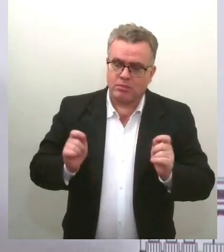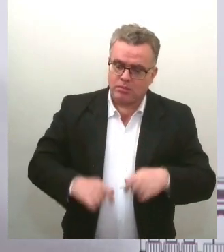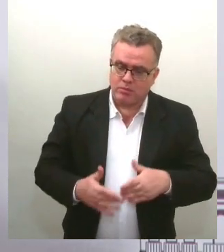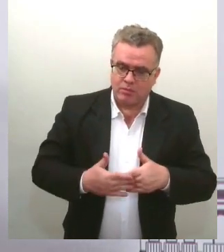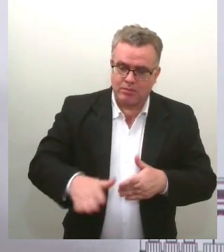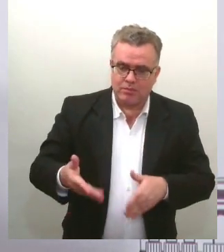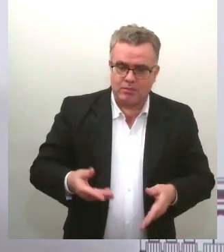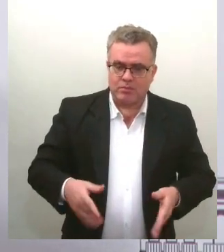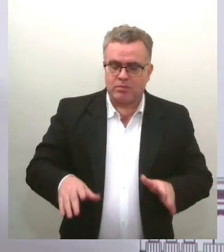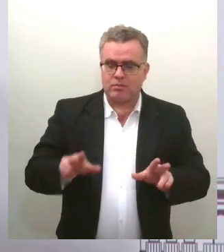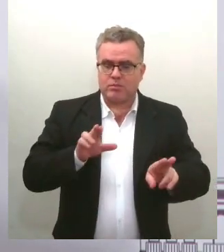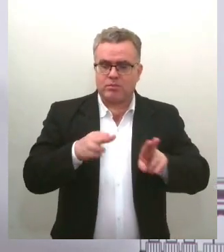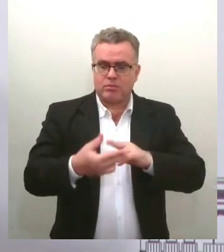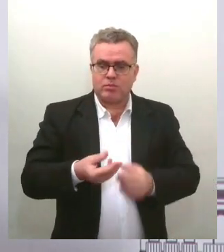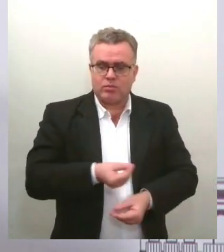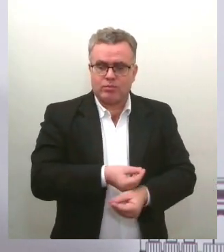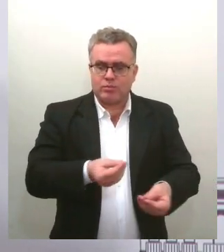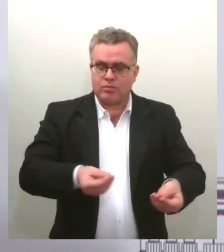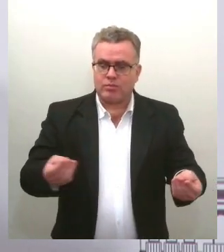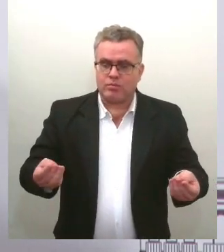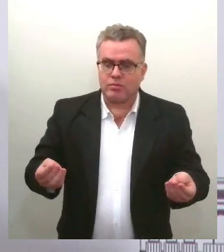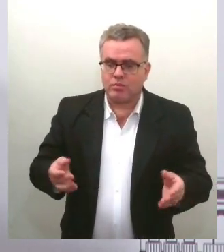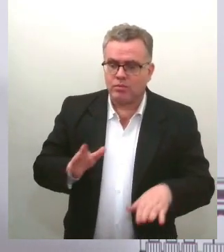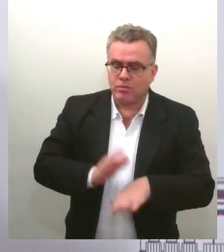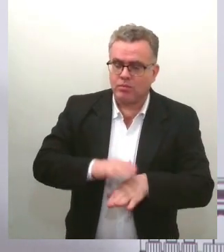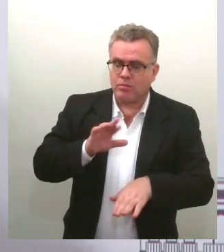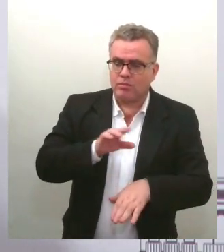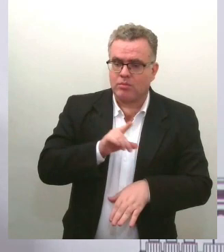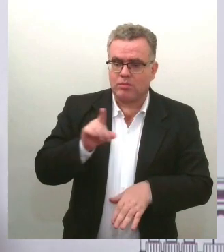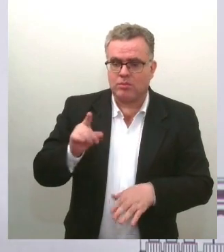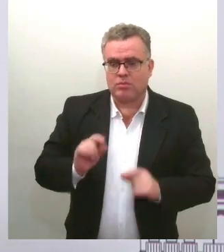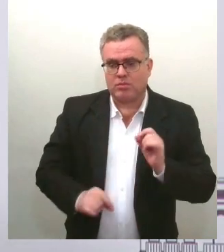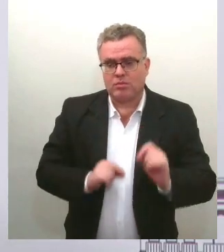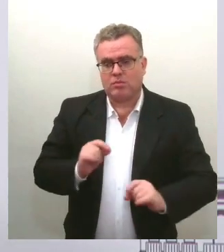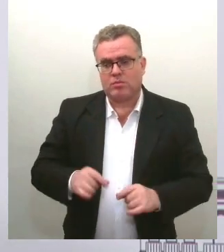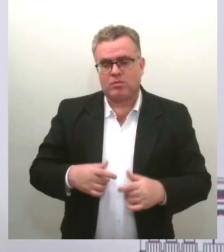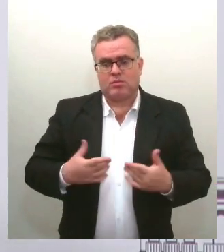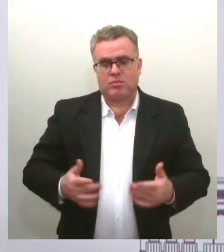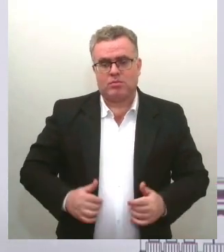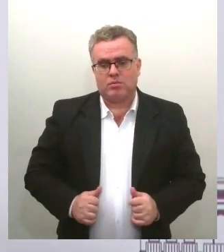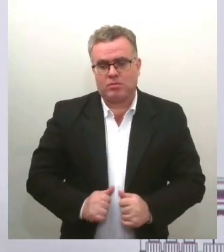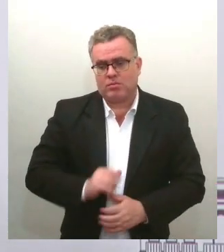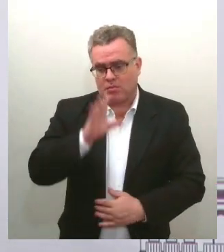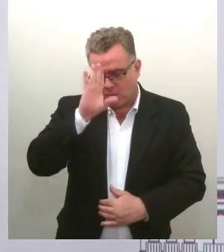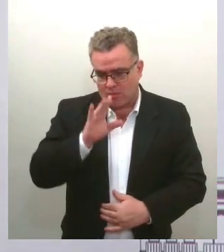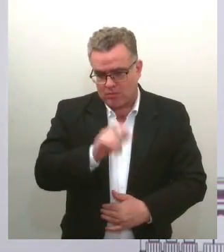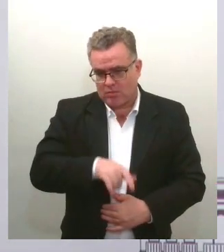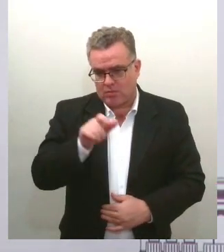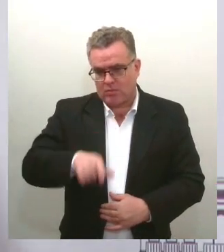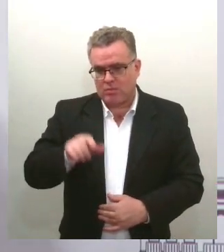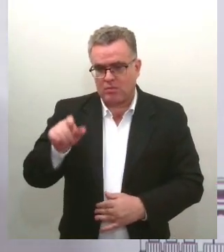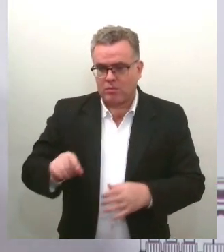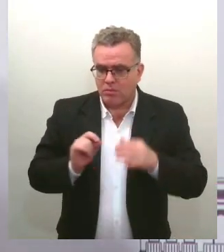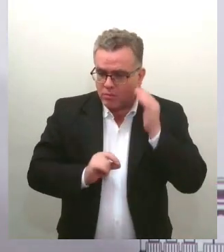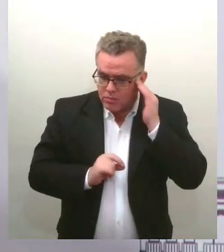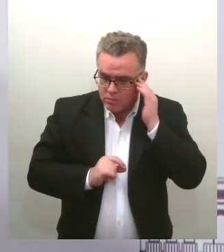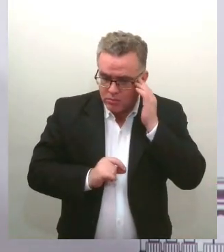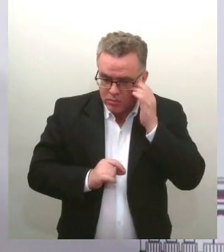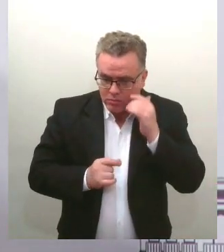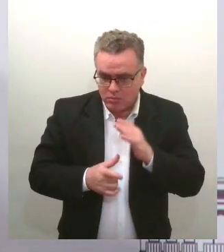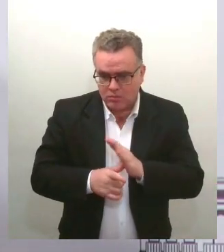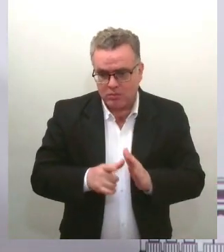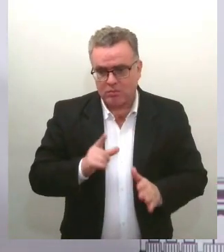é pelo SUS, gratuitamente para as pessoas. Ou seja, anteriormente, quem tinha uma renda mais alta tinha